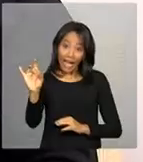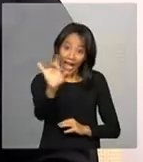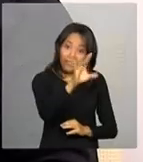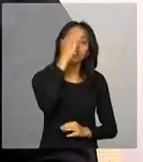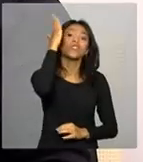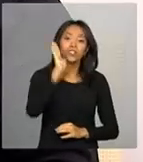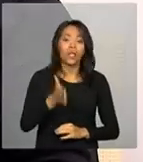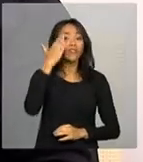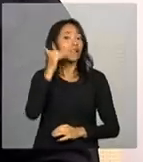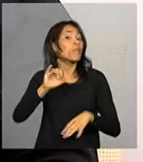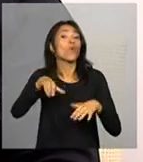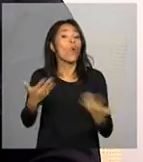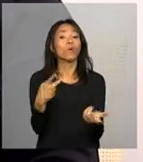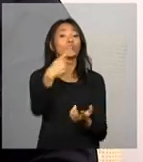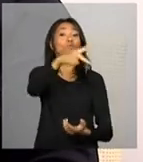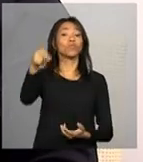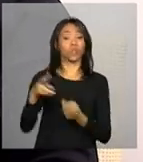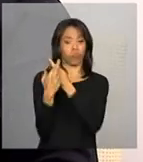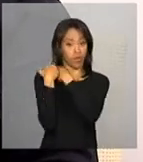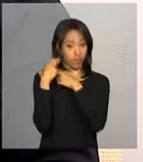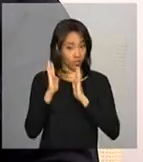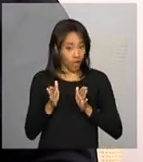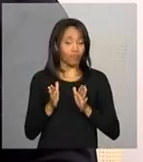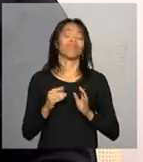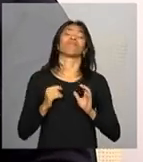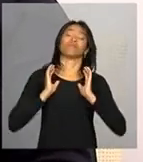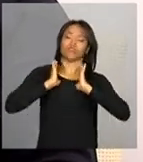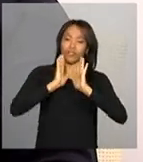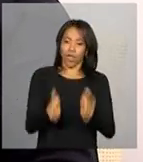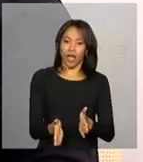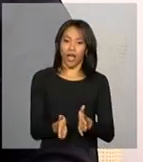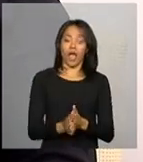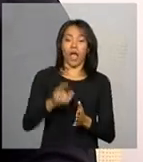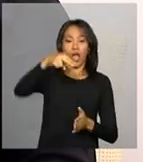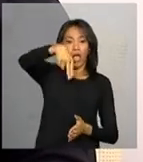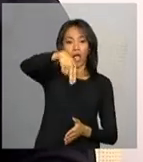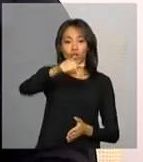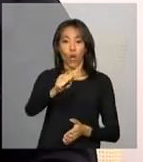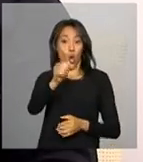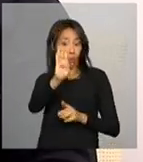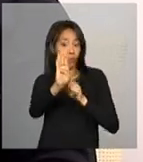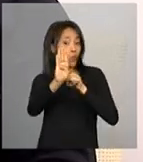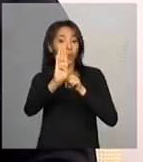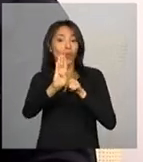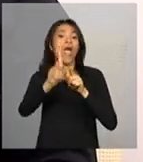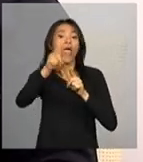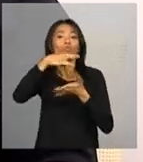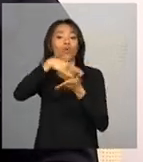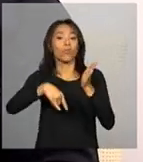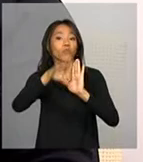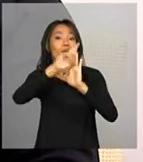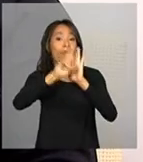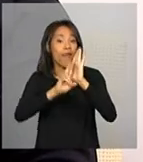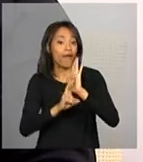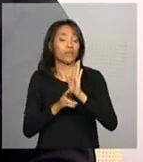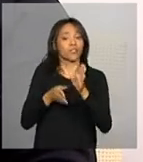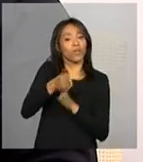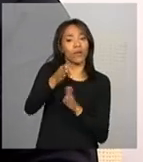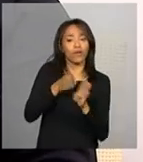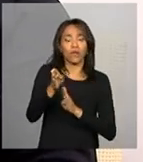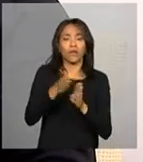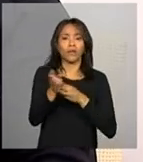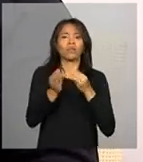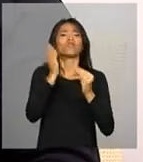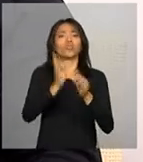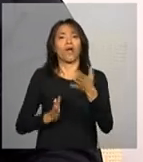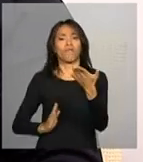já está bem estabelecido há nove suas que é uma Norma que fala da operacionalização do sistema ela